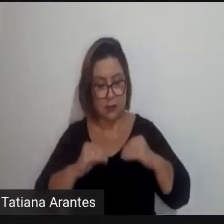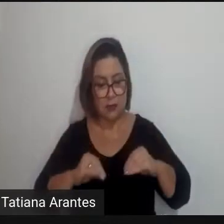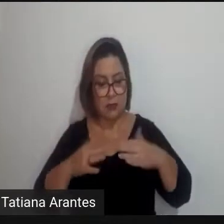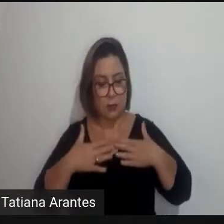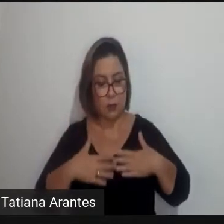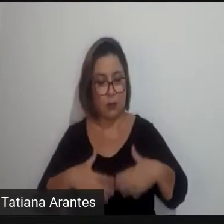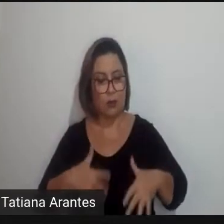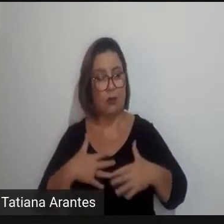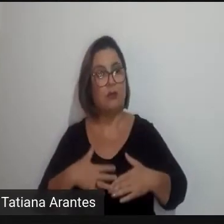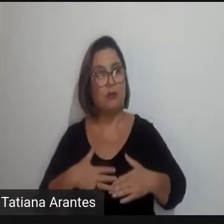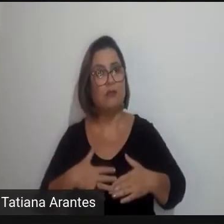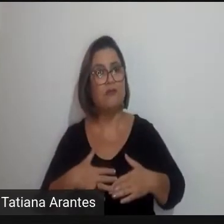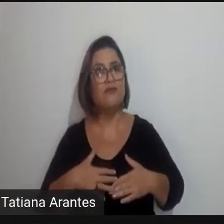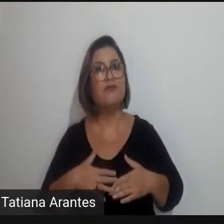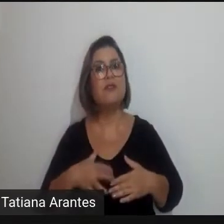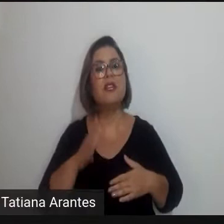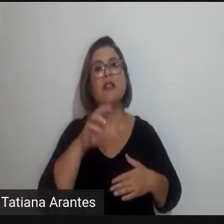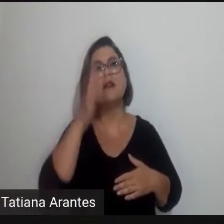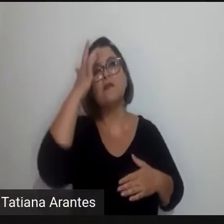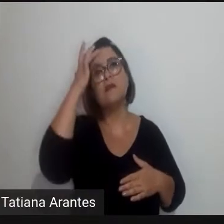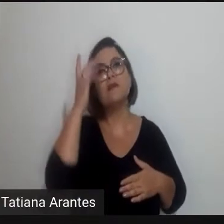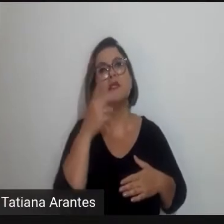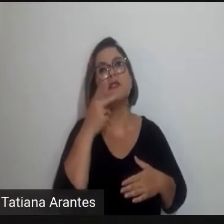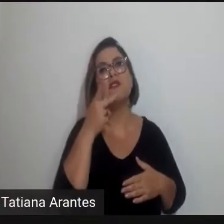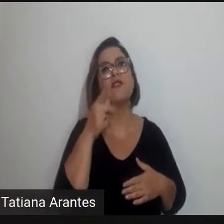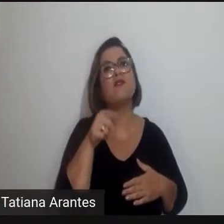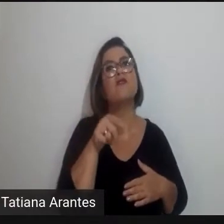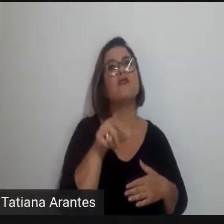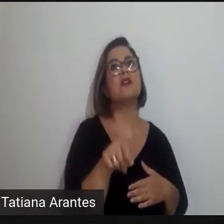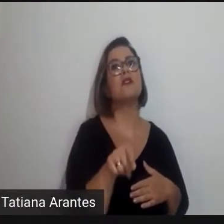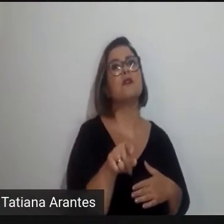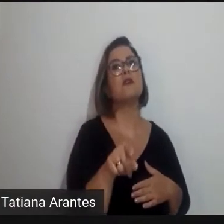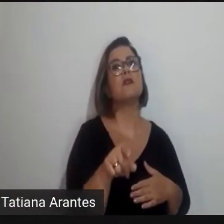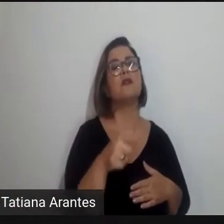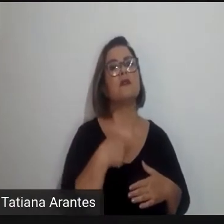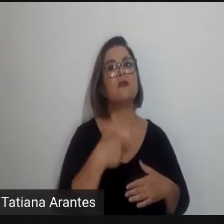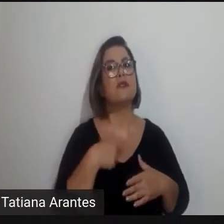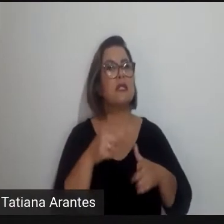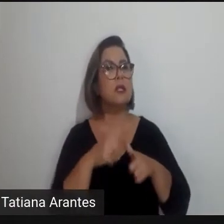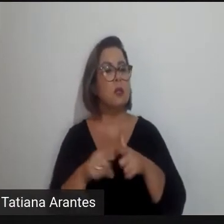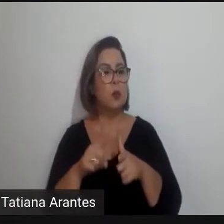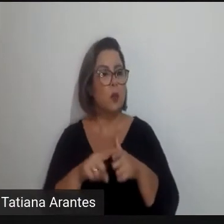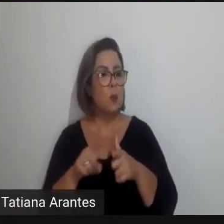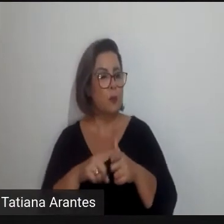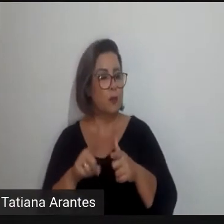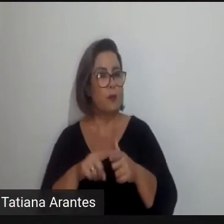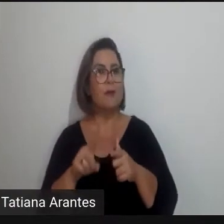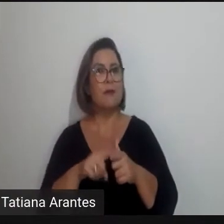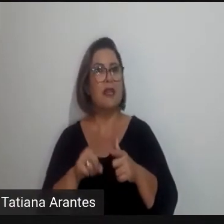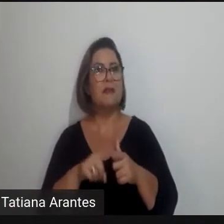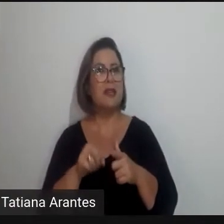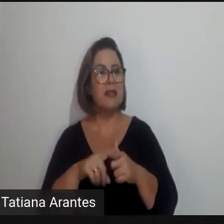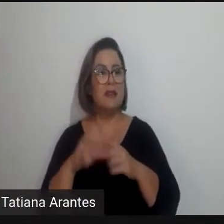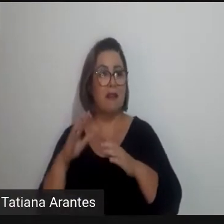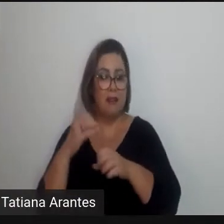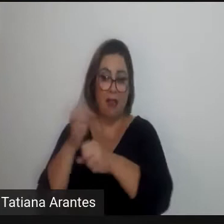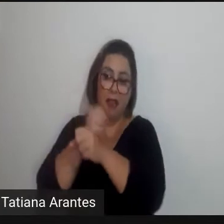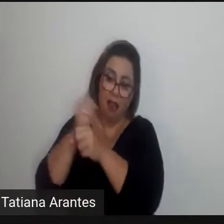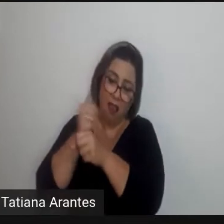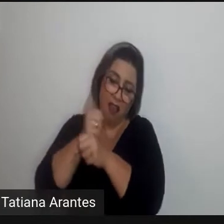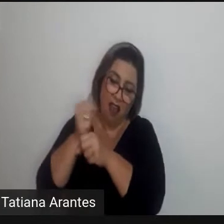falou é sobre a questão do sistema, da questão degenerativa que nós temos. Ela pode, sim,